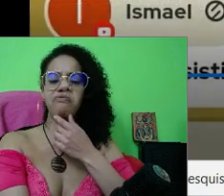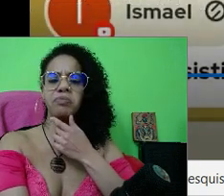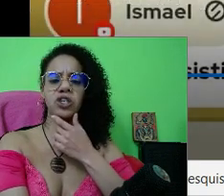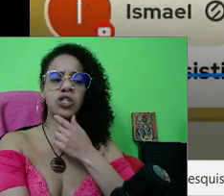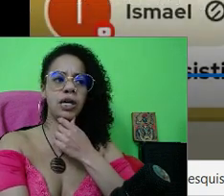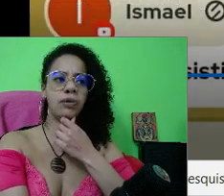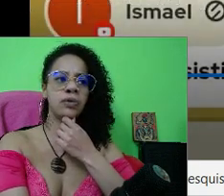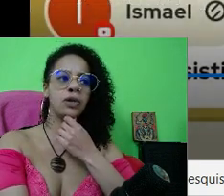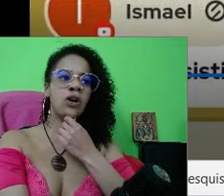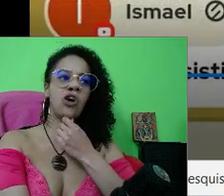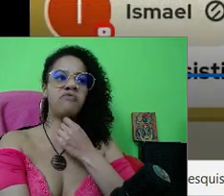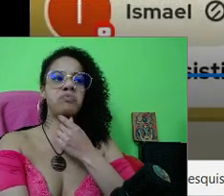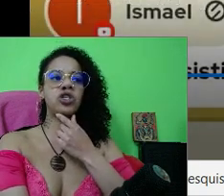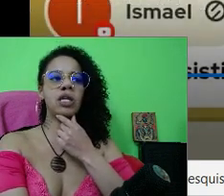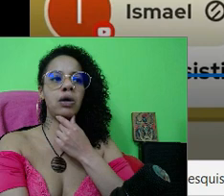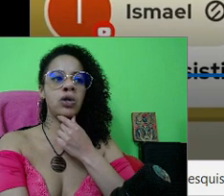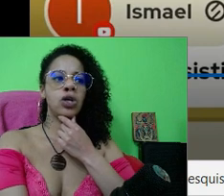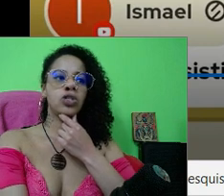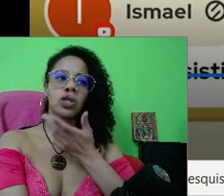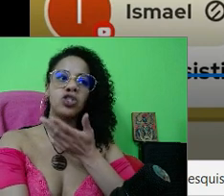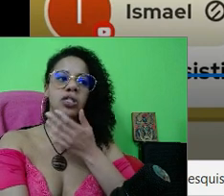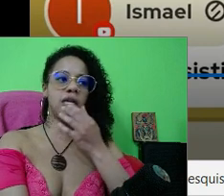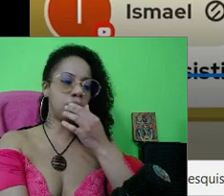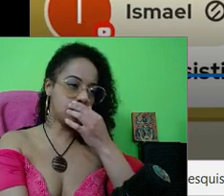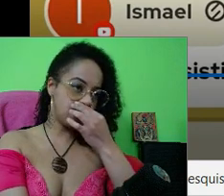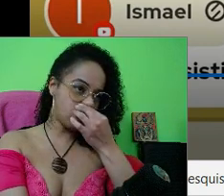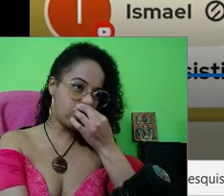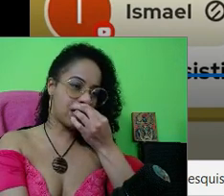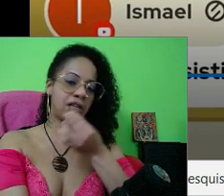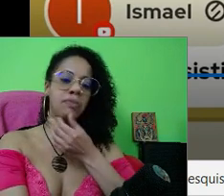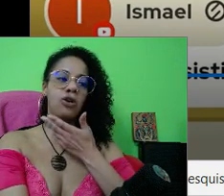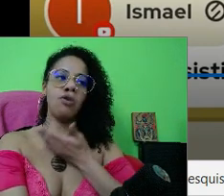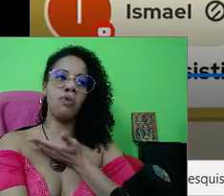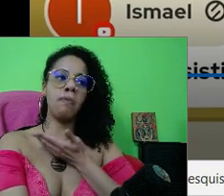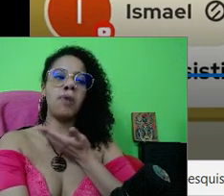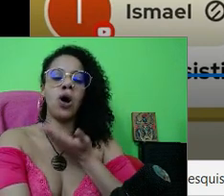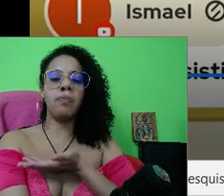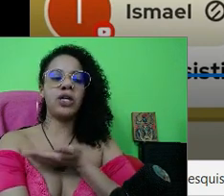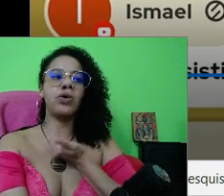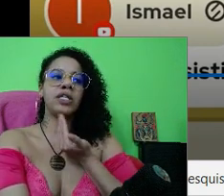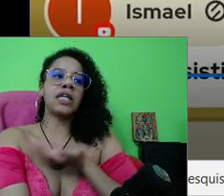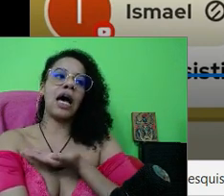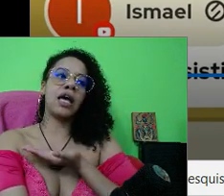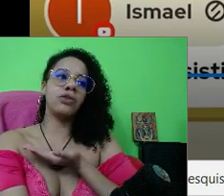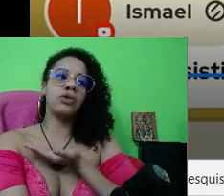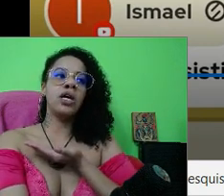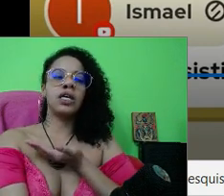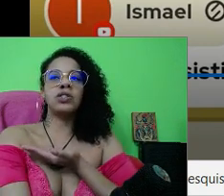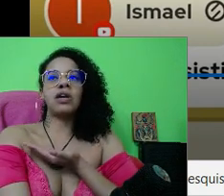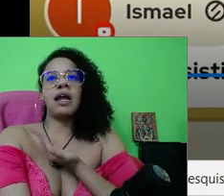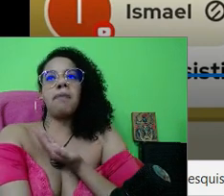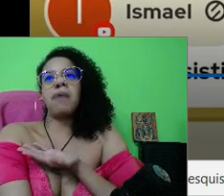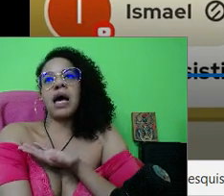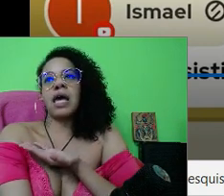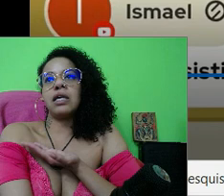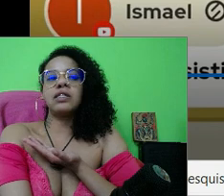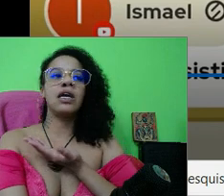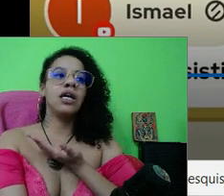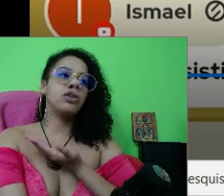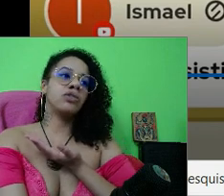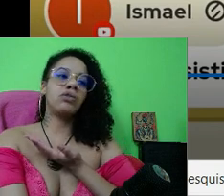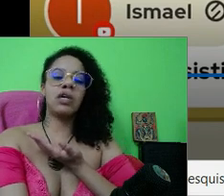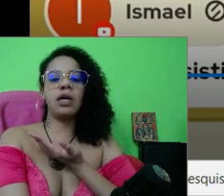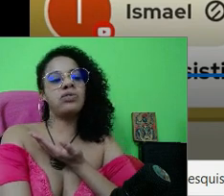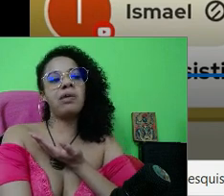esteja fazendo obviamente que não obviamente que não só tô dizendo que se colocar também como um pobre coitado que só quer a